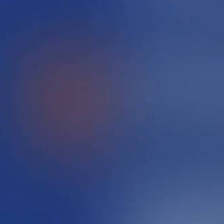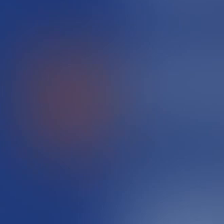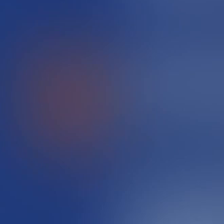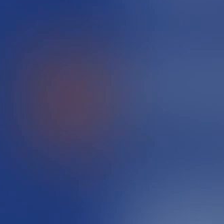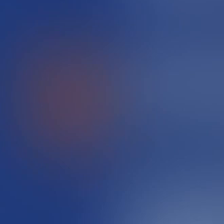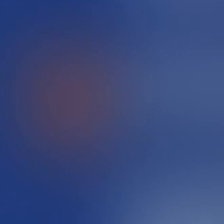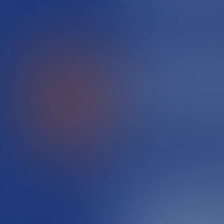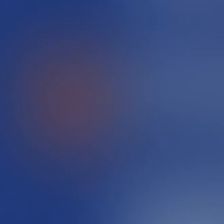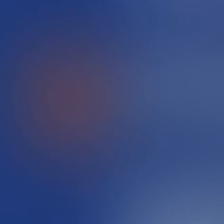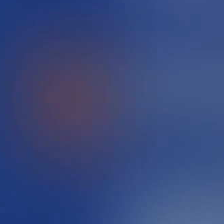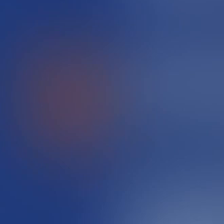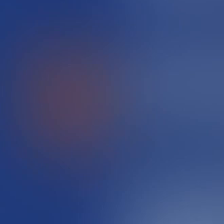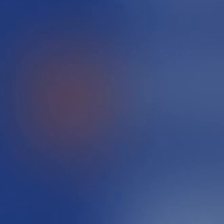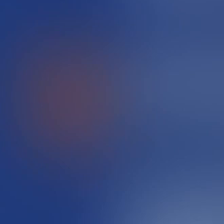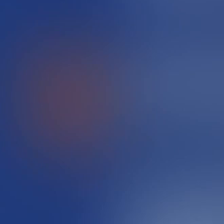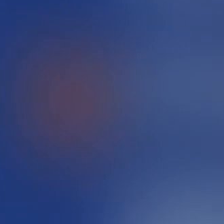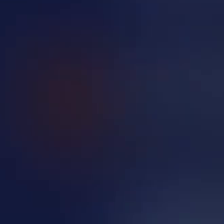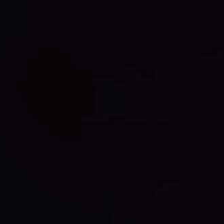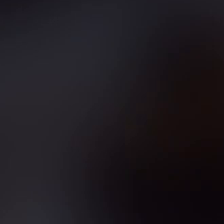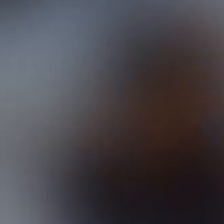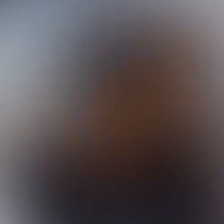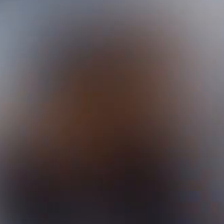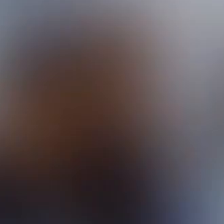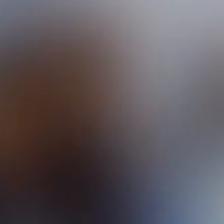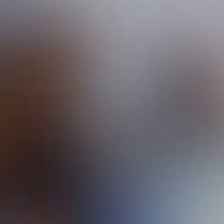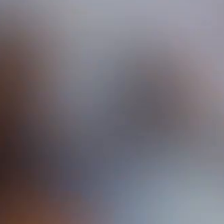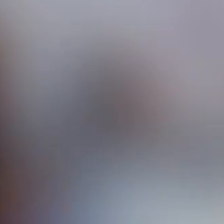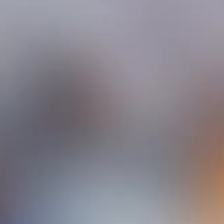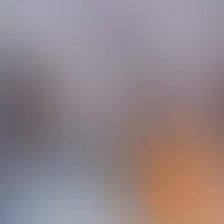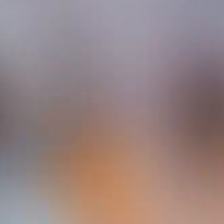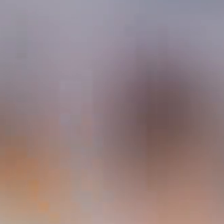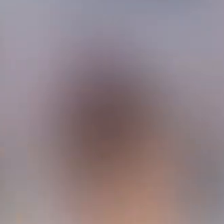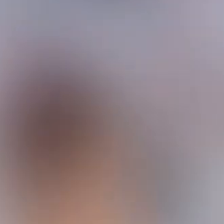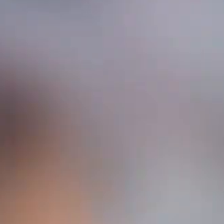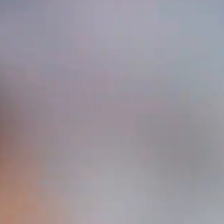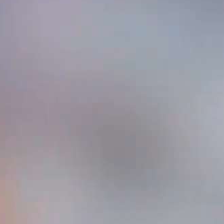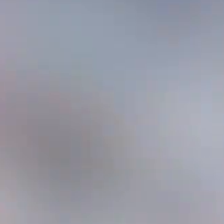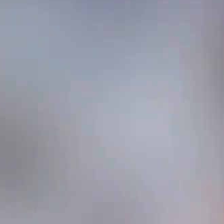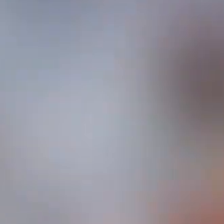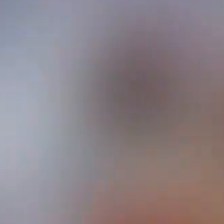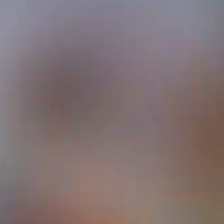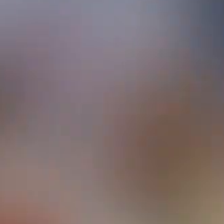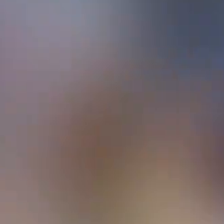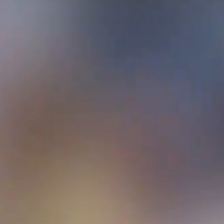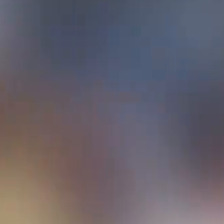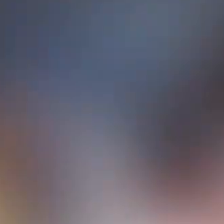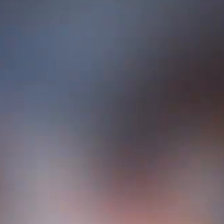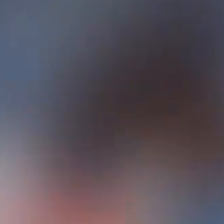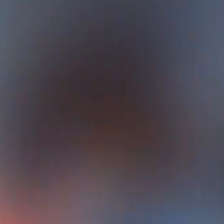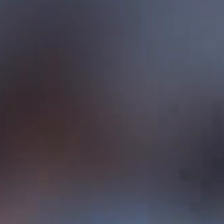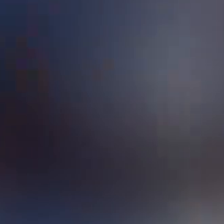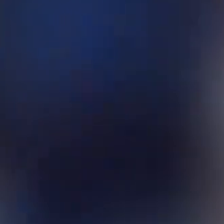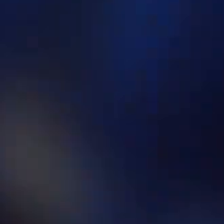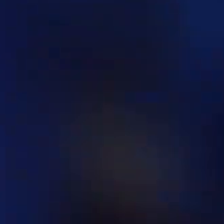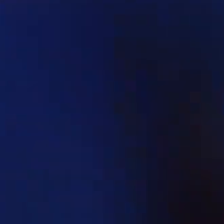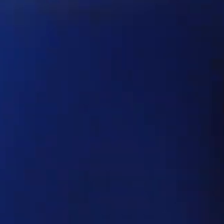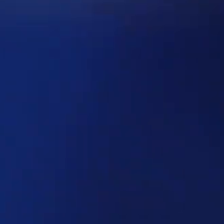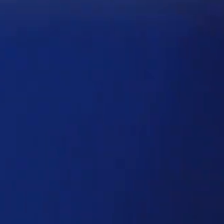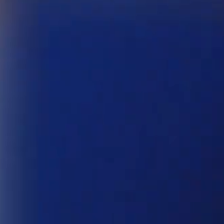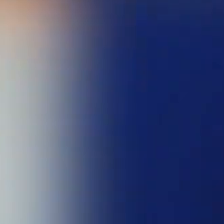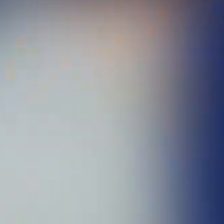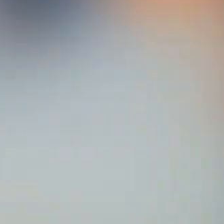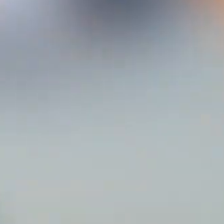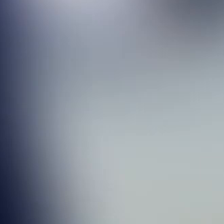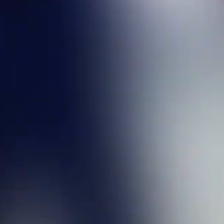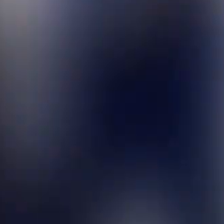flexibilidade à organização para comprar o que é necessário. A Fundação Caxias é uma entidade social sem fins lucrativos com o objetivo de